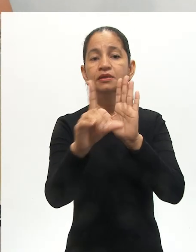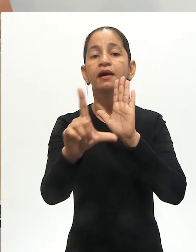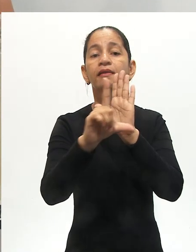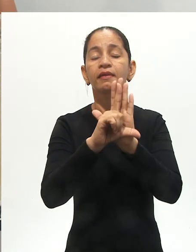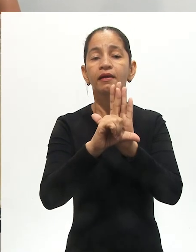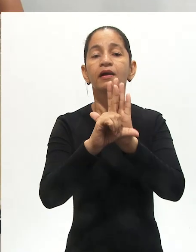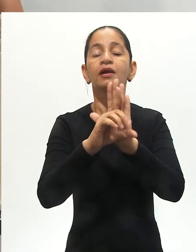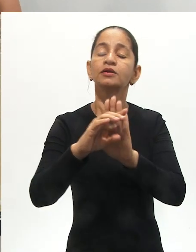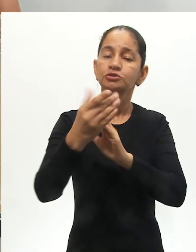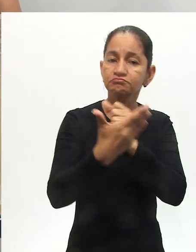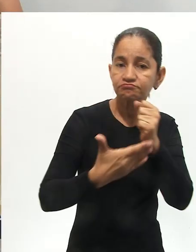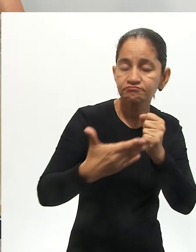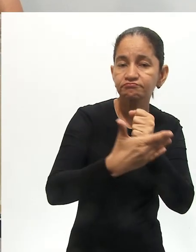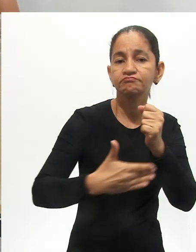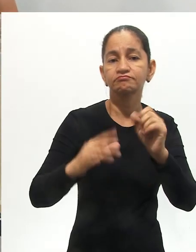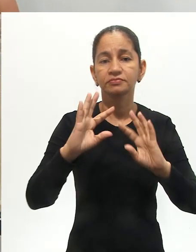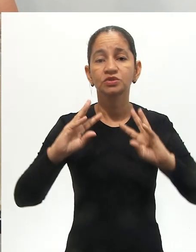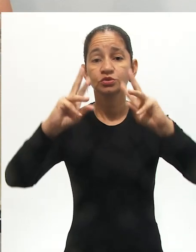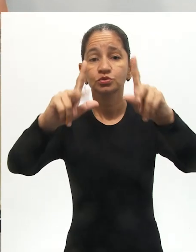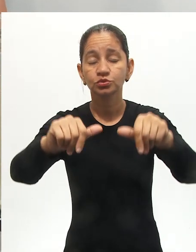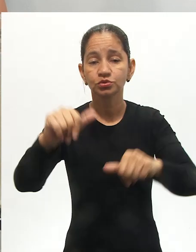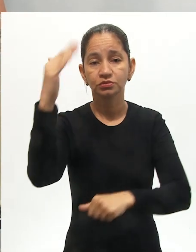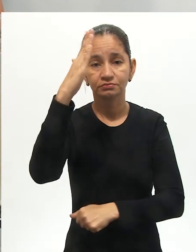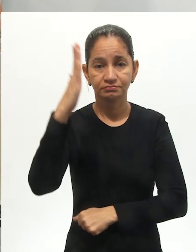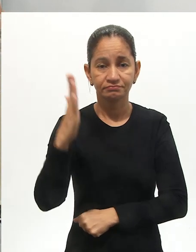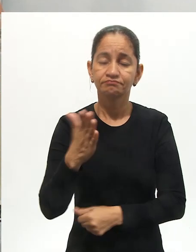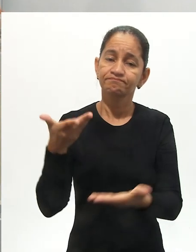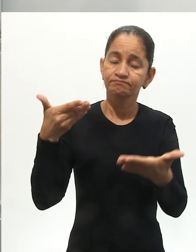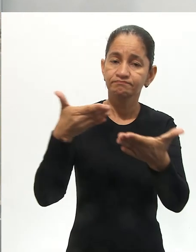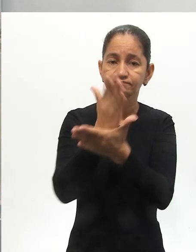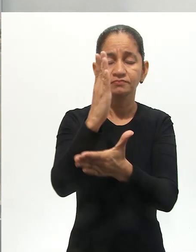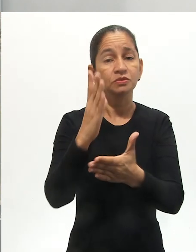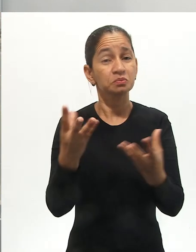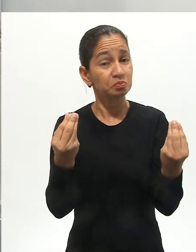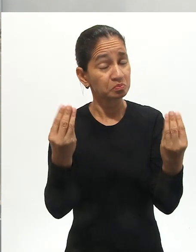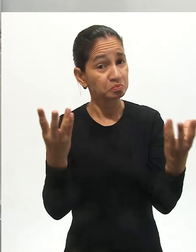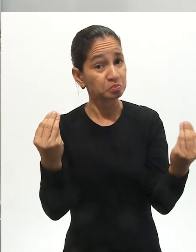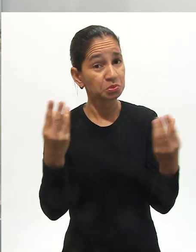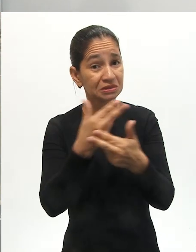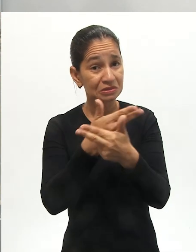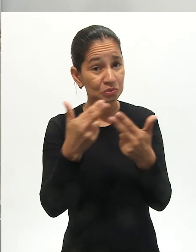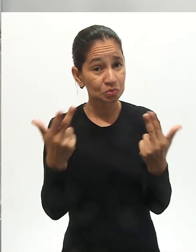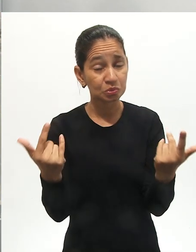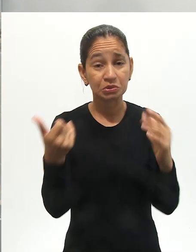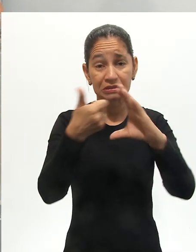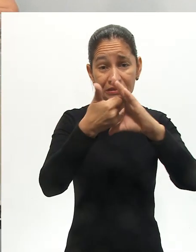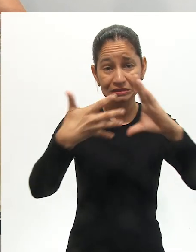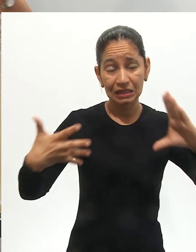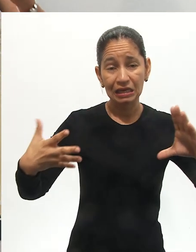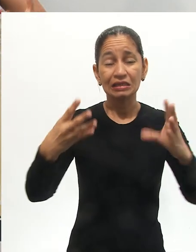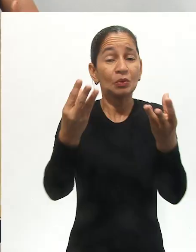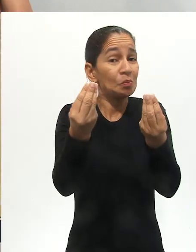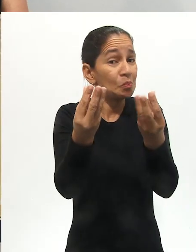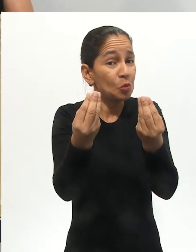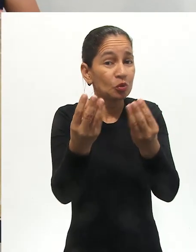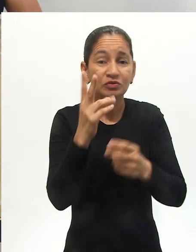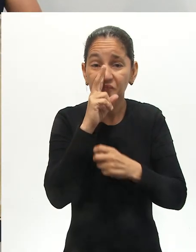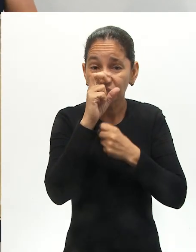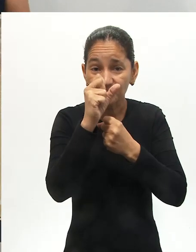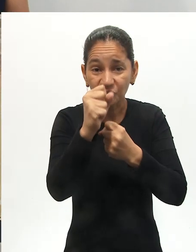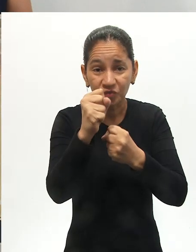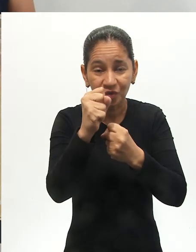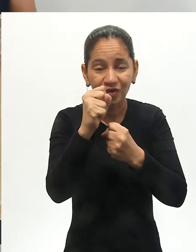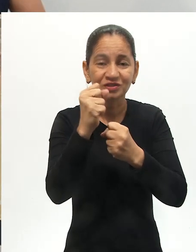Diretrizes e Bases, né, da Educação, e essa LDB ela foi aprovada com muitas características